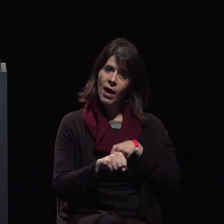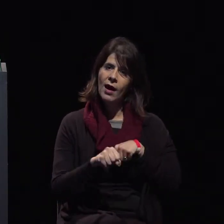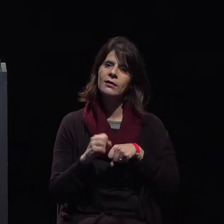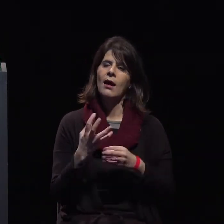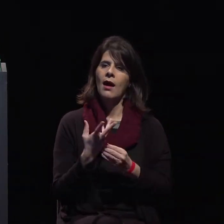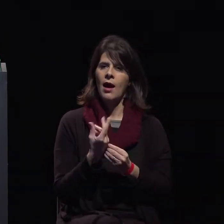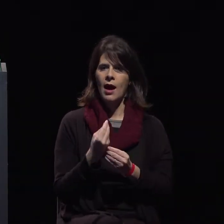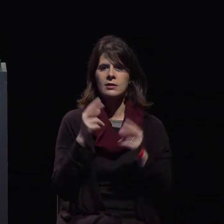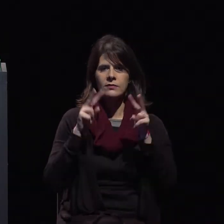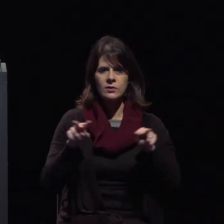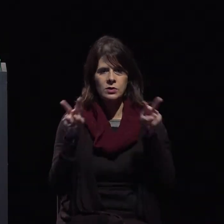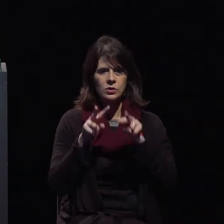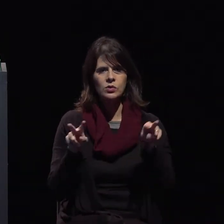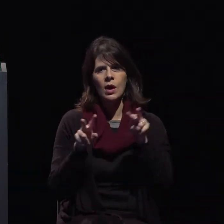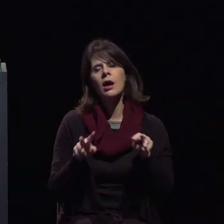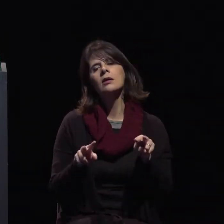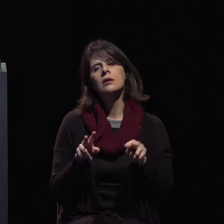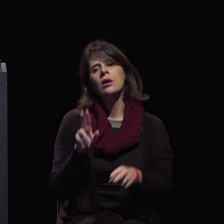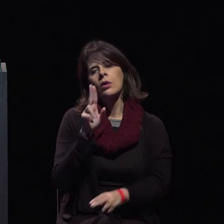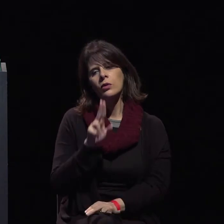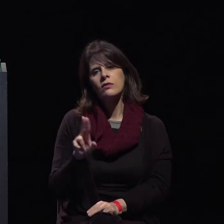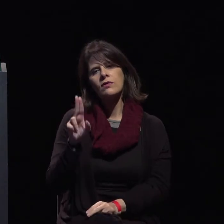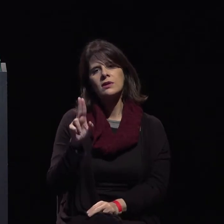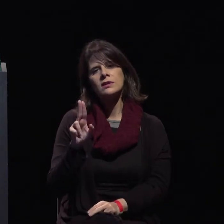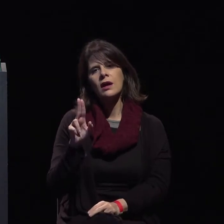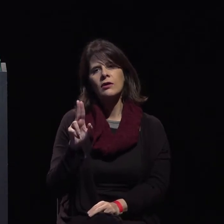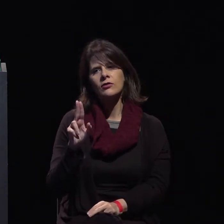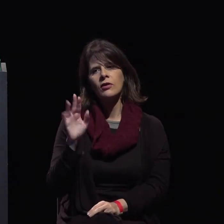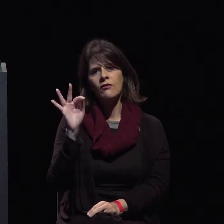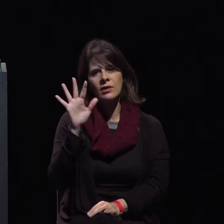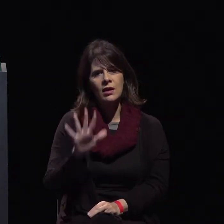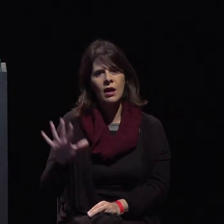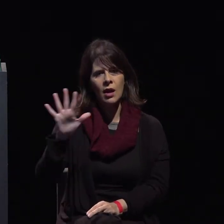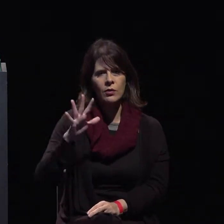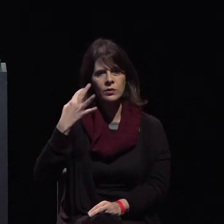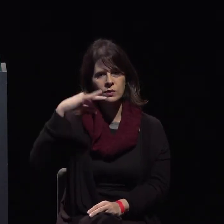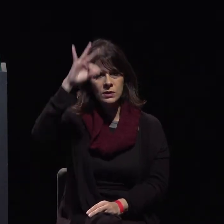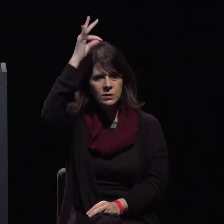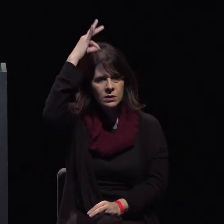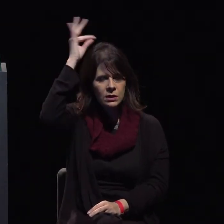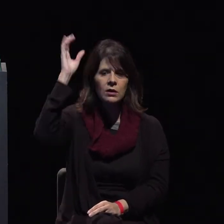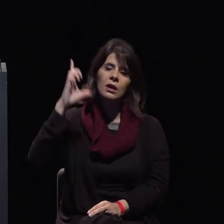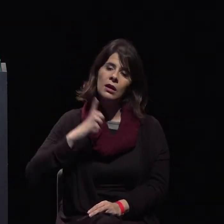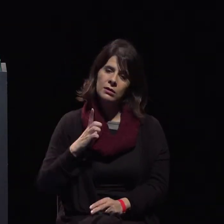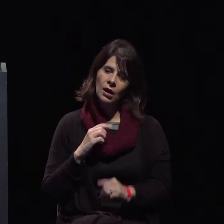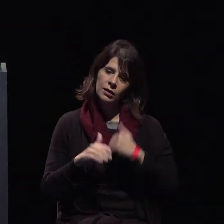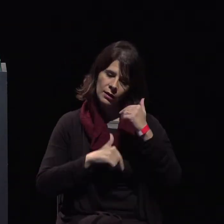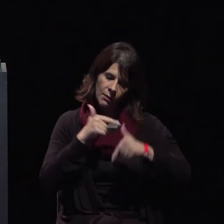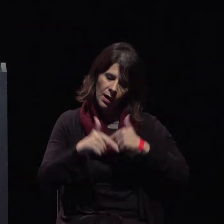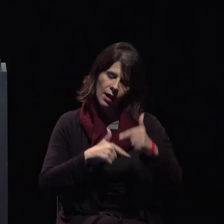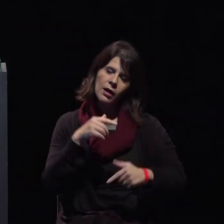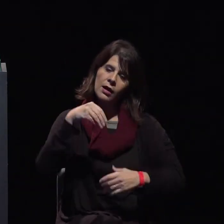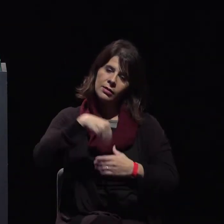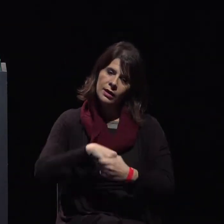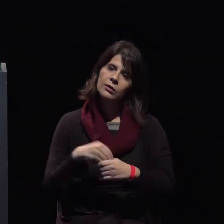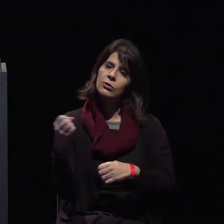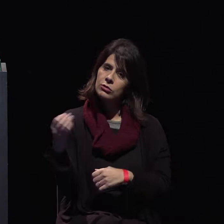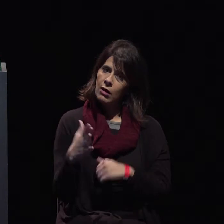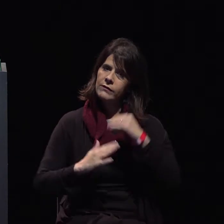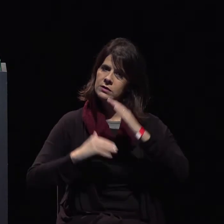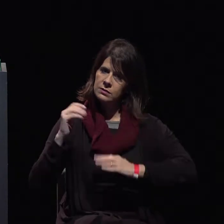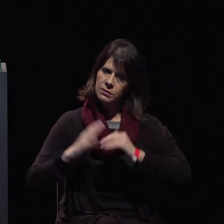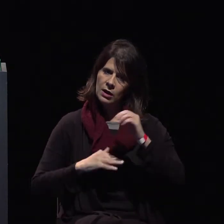Visuais pela Universidade Federal do Espírito Santo, atua desde 2007 no desenvolvimento de novas práticas educativas em